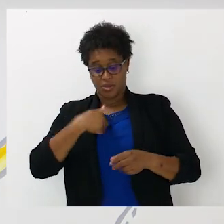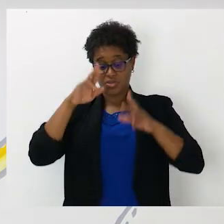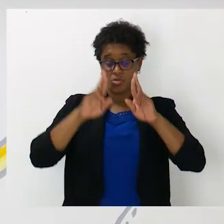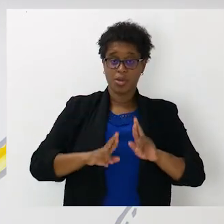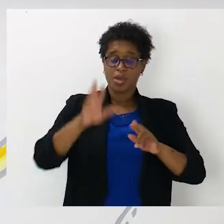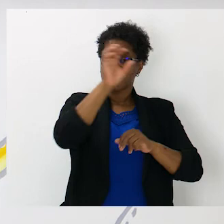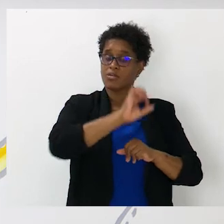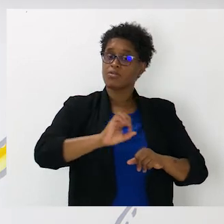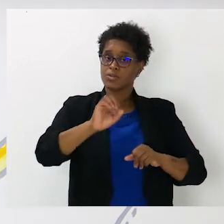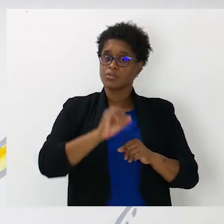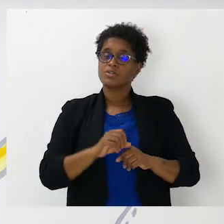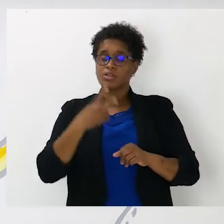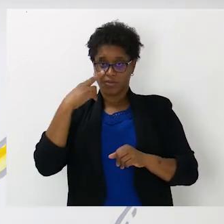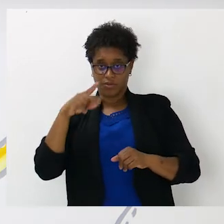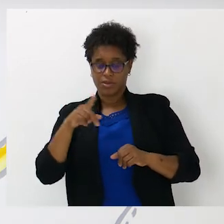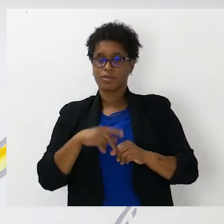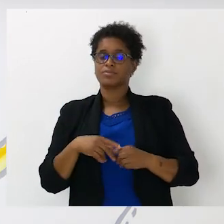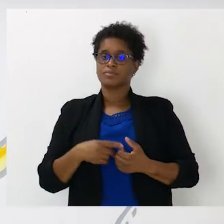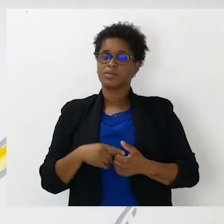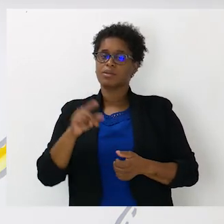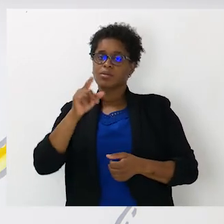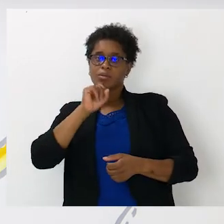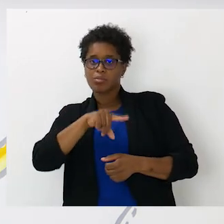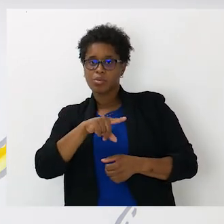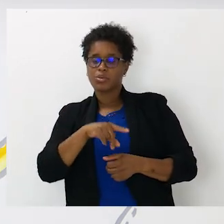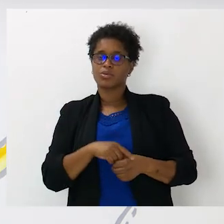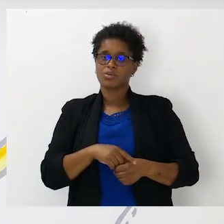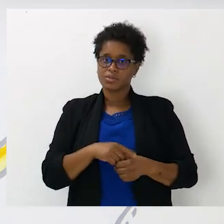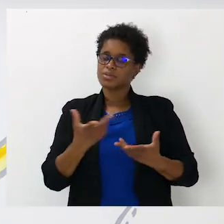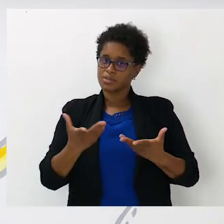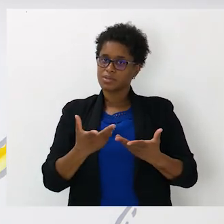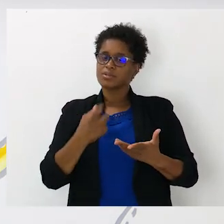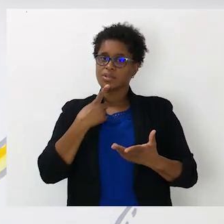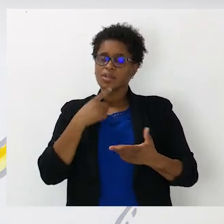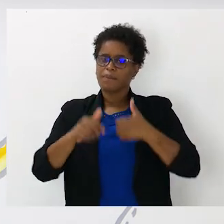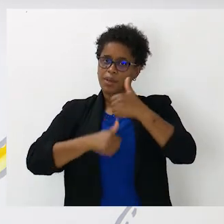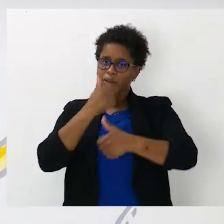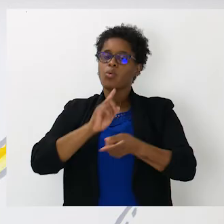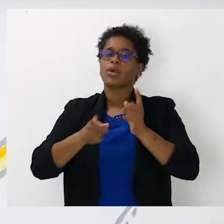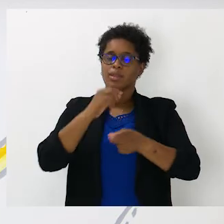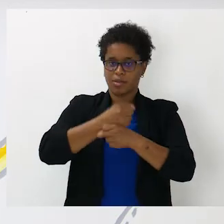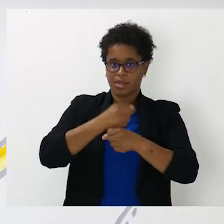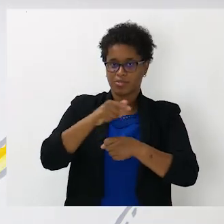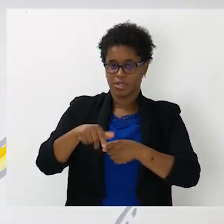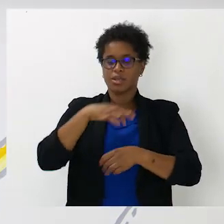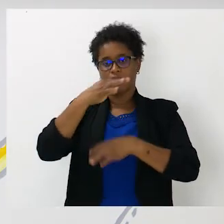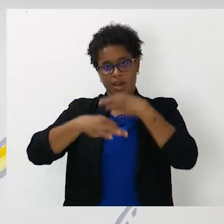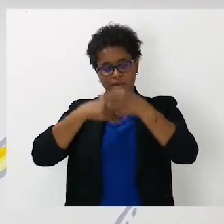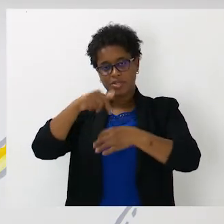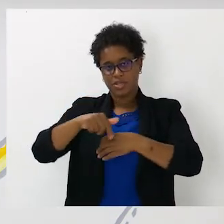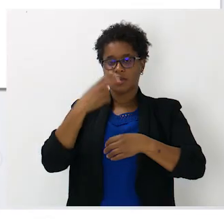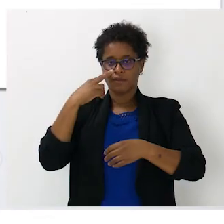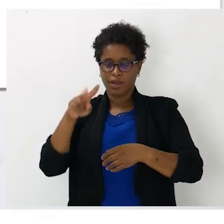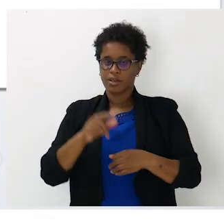vão acompanhar para poderem sintetizar melhor aquilo que tratamos. Tanto vejam,